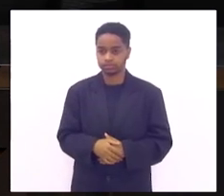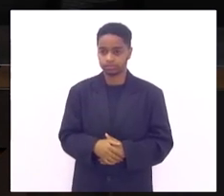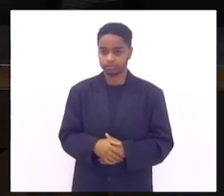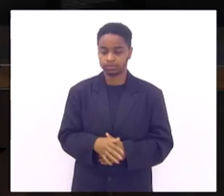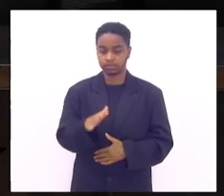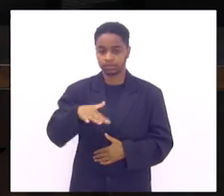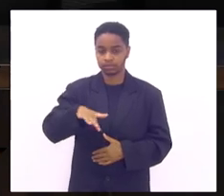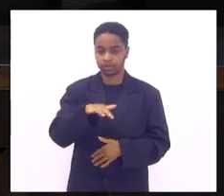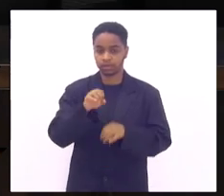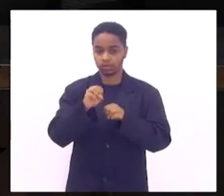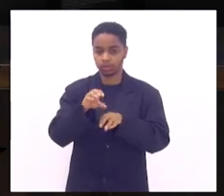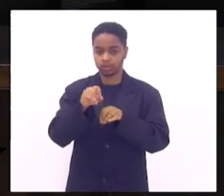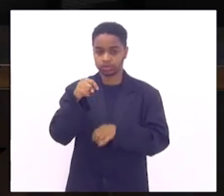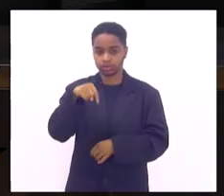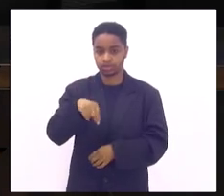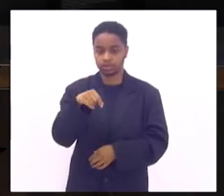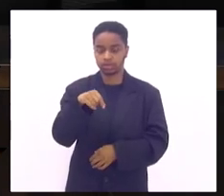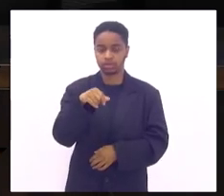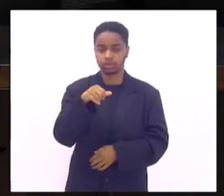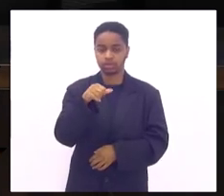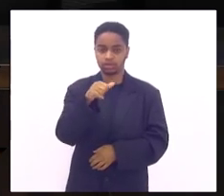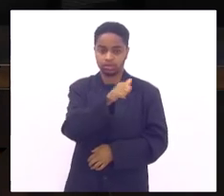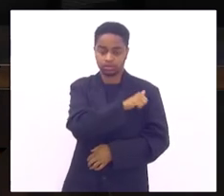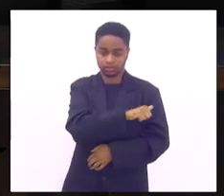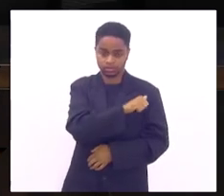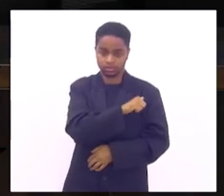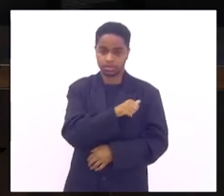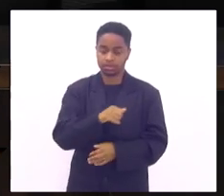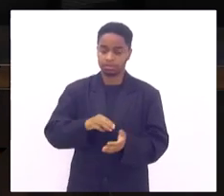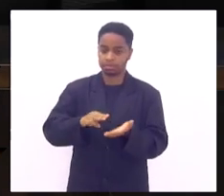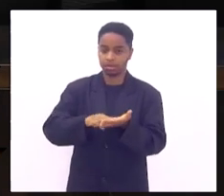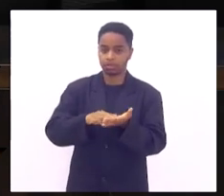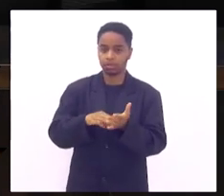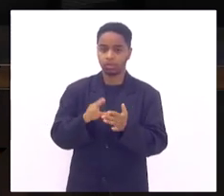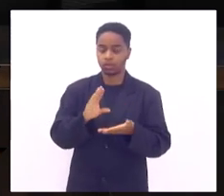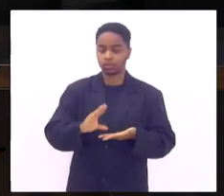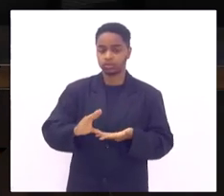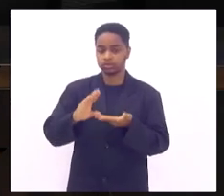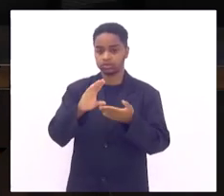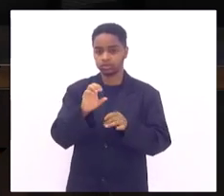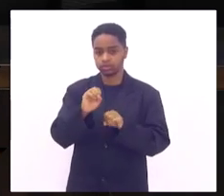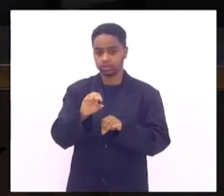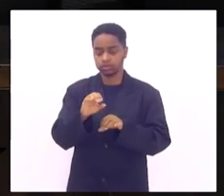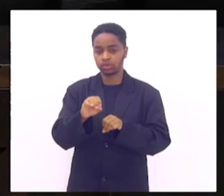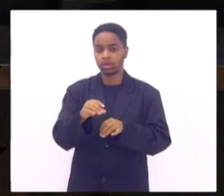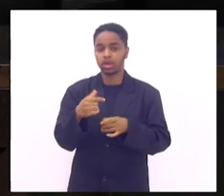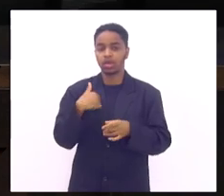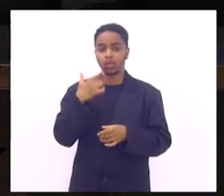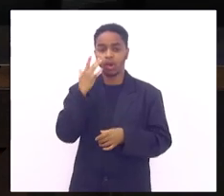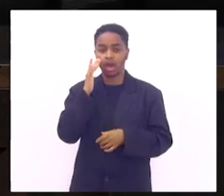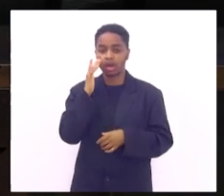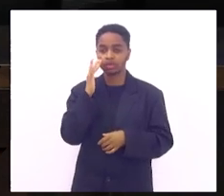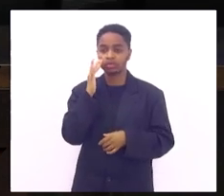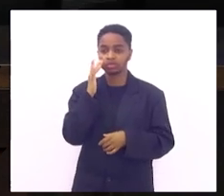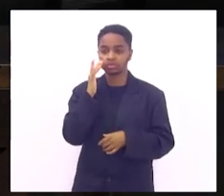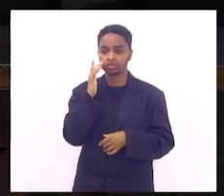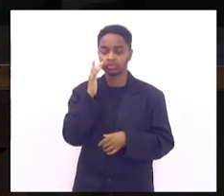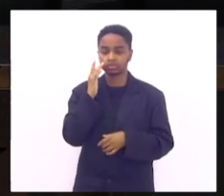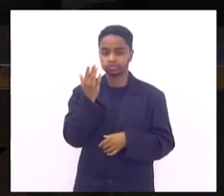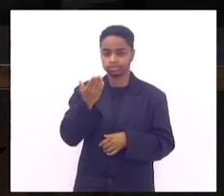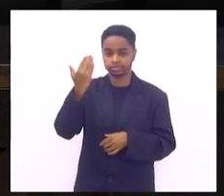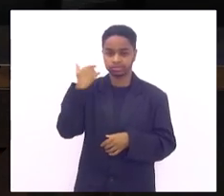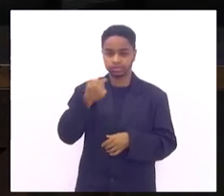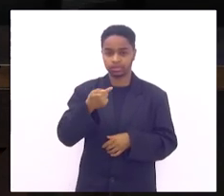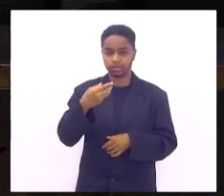na educação do nosso Estado, membro do Conselho de Educação. E eu acho que no coração do Charbel, quando o pai dele, há 73